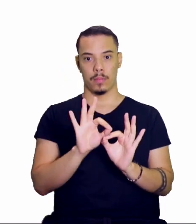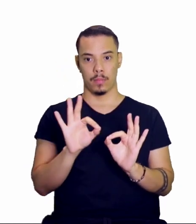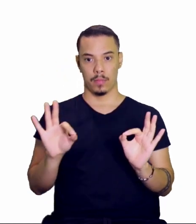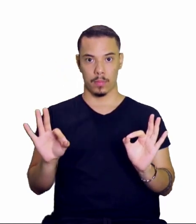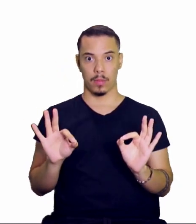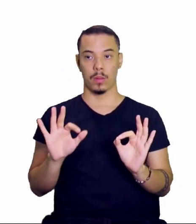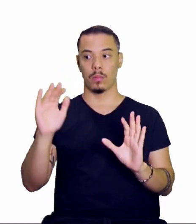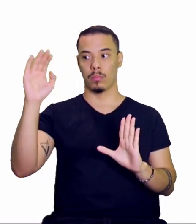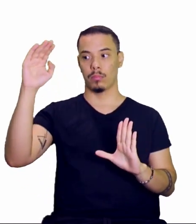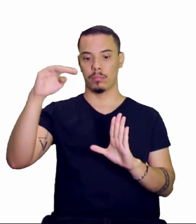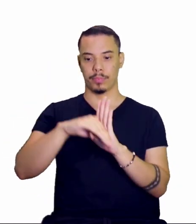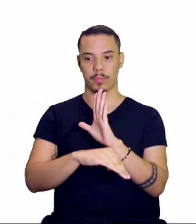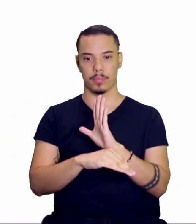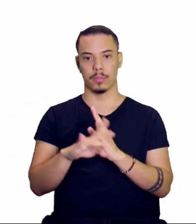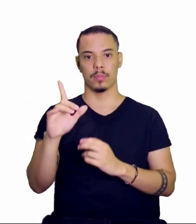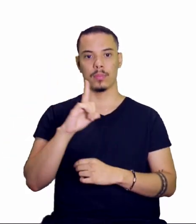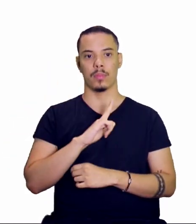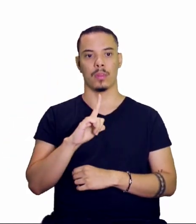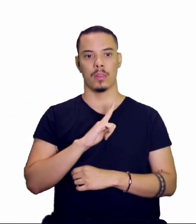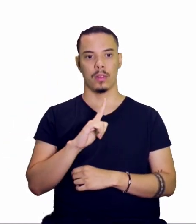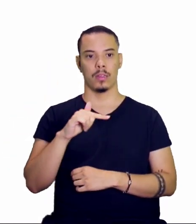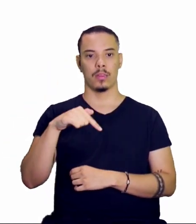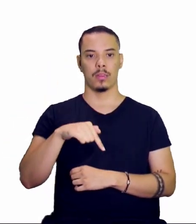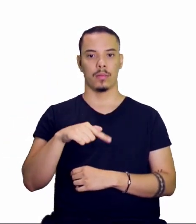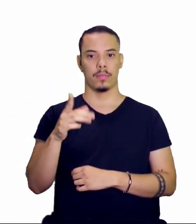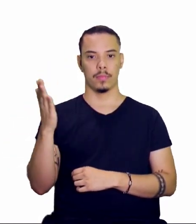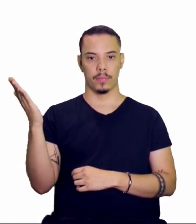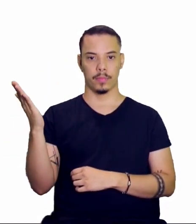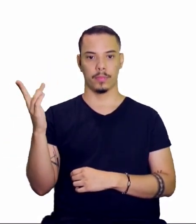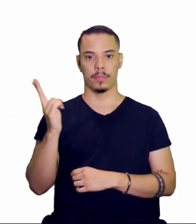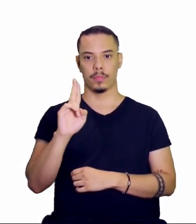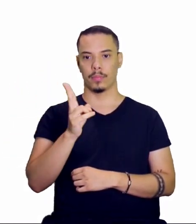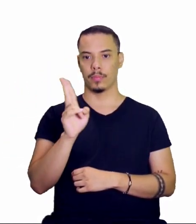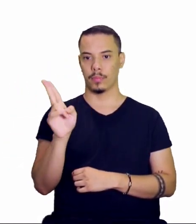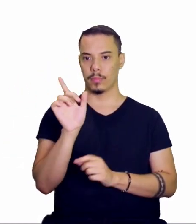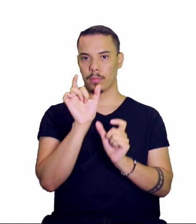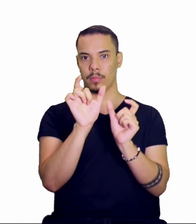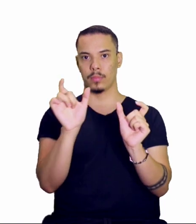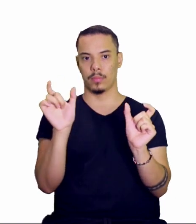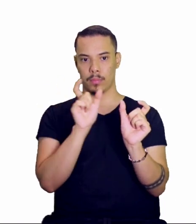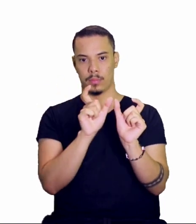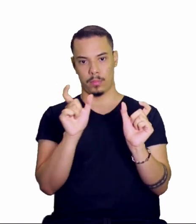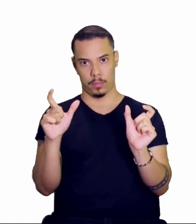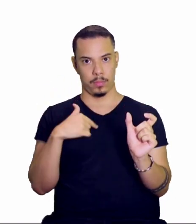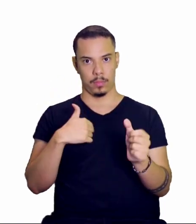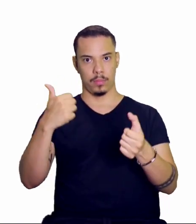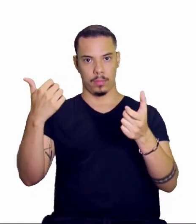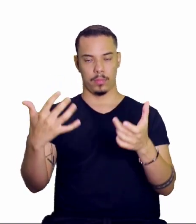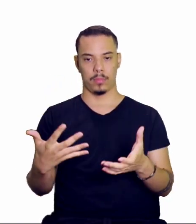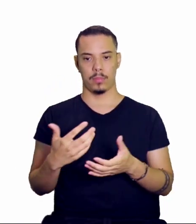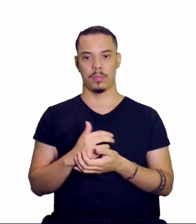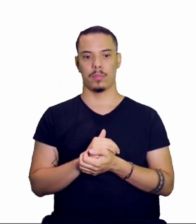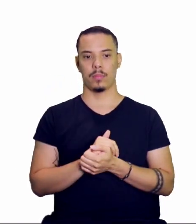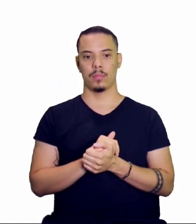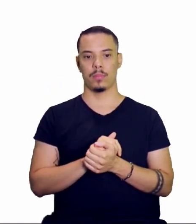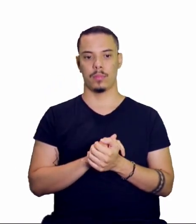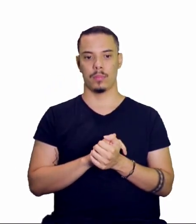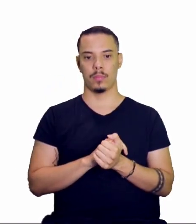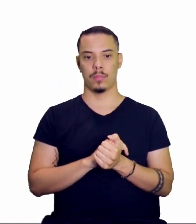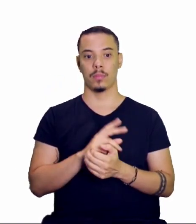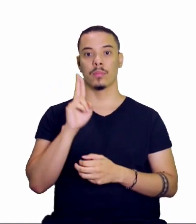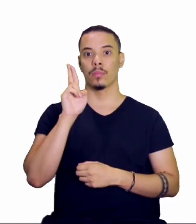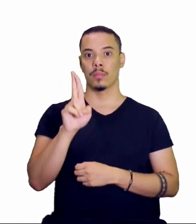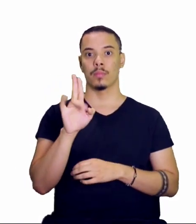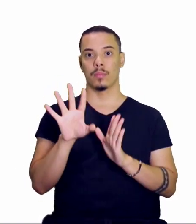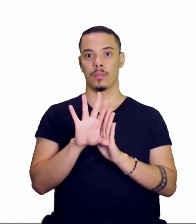para o menor, temos quilômetro, hectômetro, decâmetro, metro, decímetro, centímetro e milímetro, representado ali